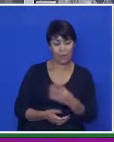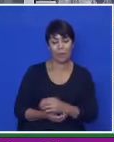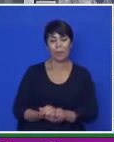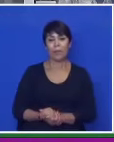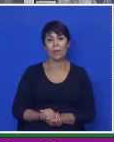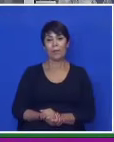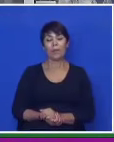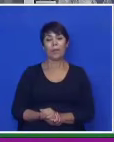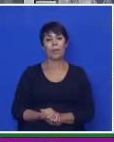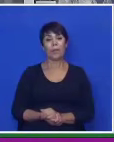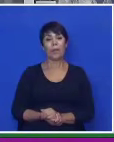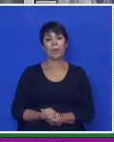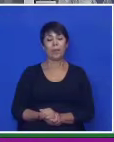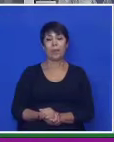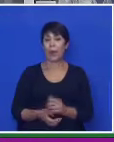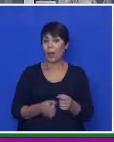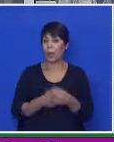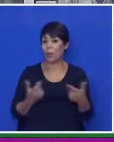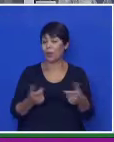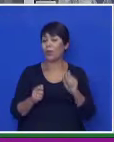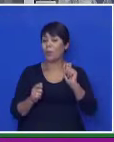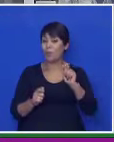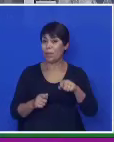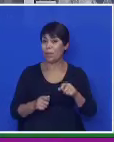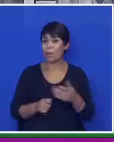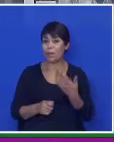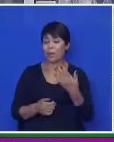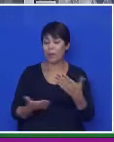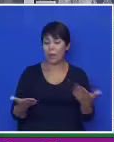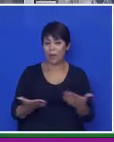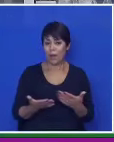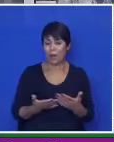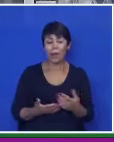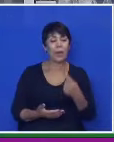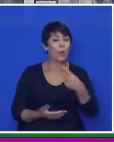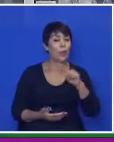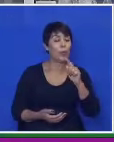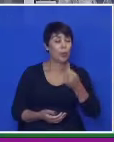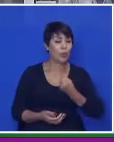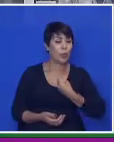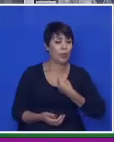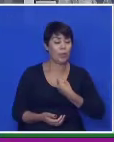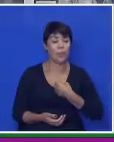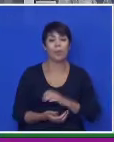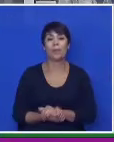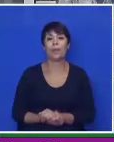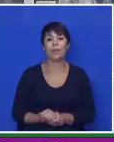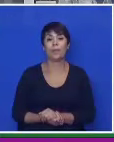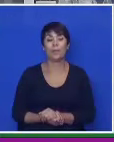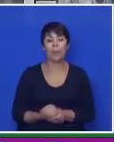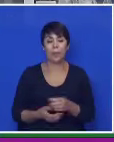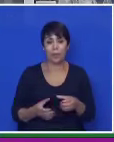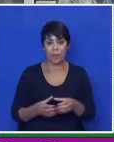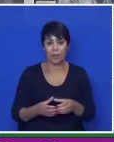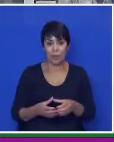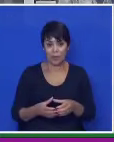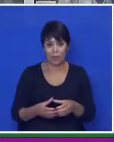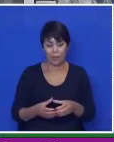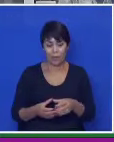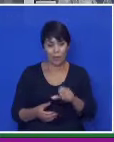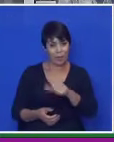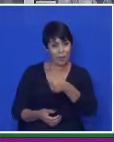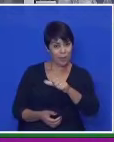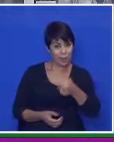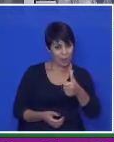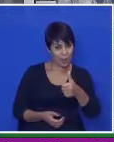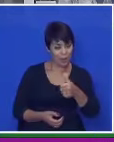04. Agora, hein? Sua sorte pode vir com este número. O 15º e último número da Loto Fácil. Bola vermelha,